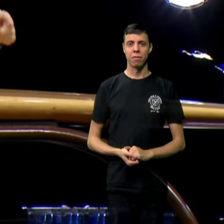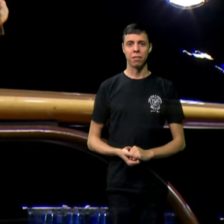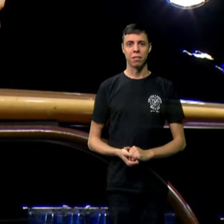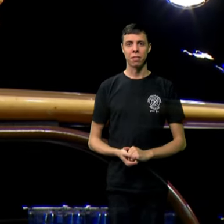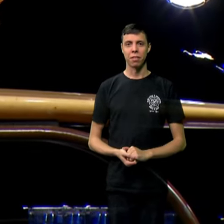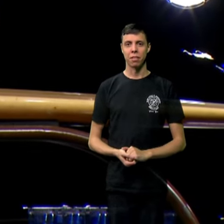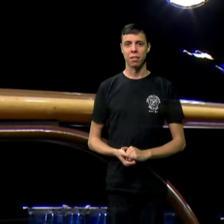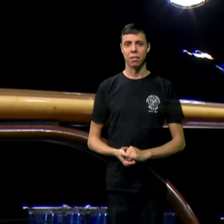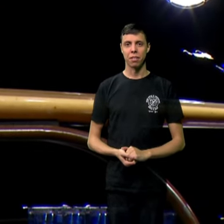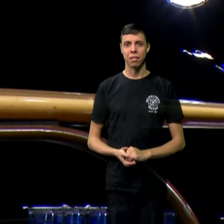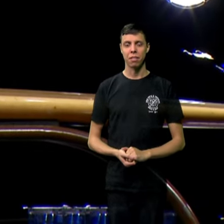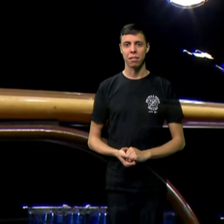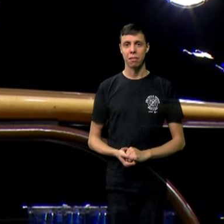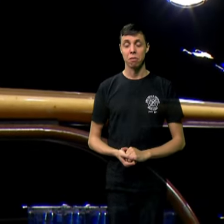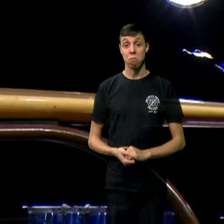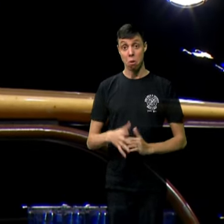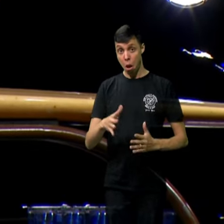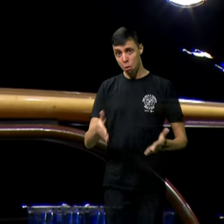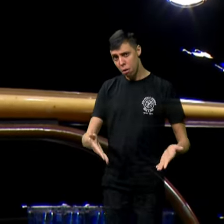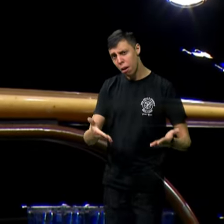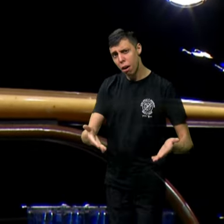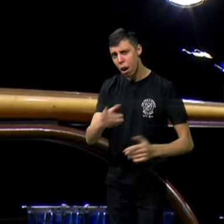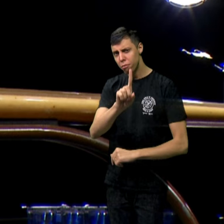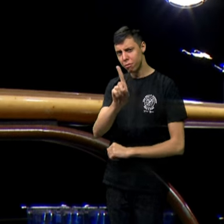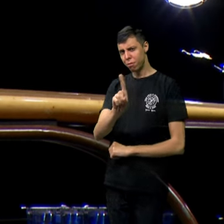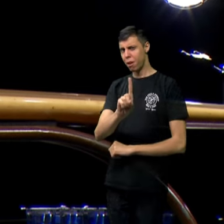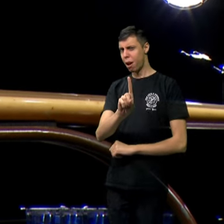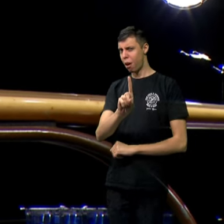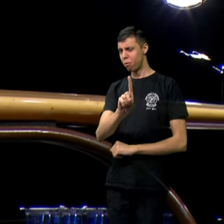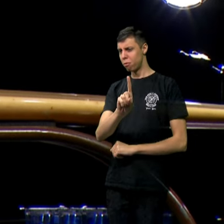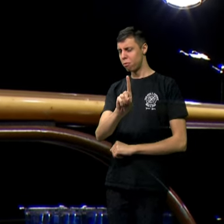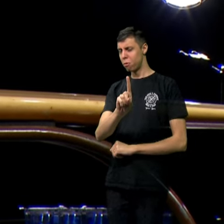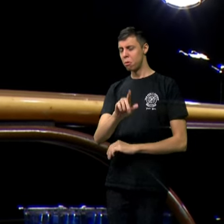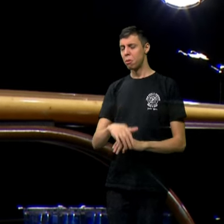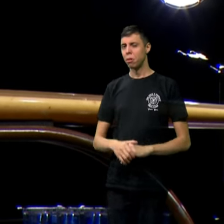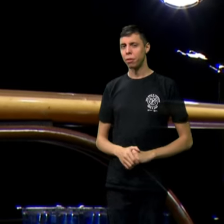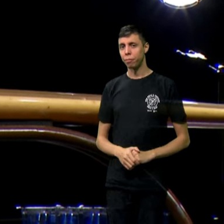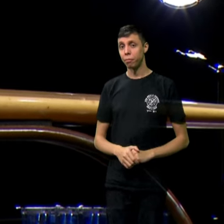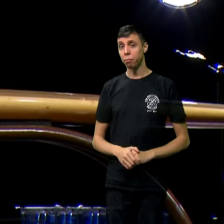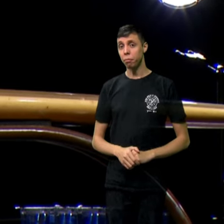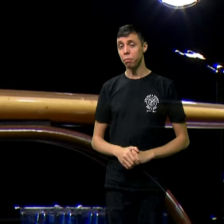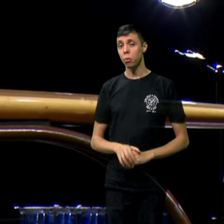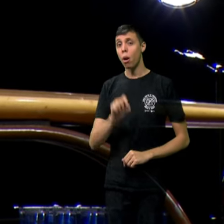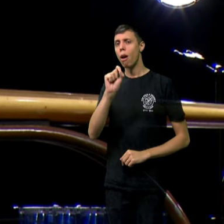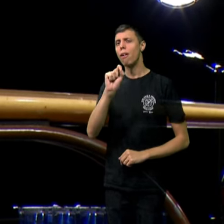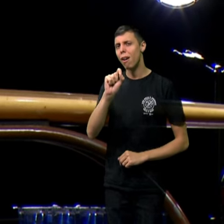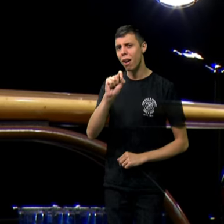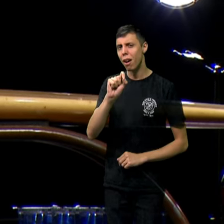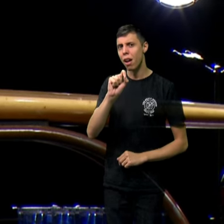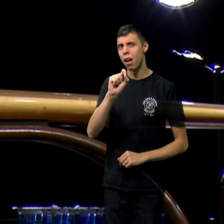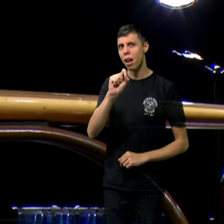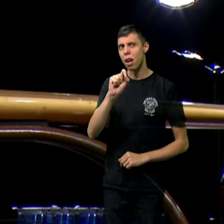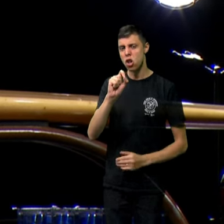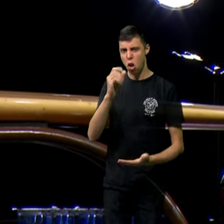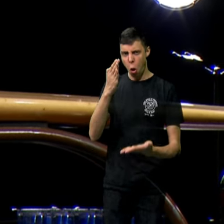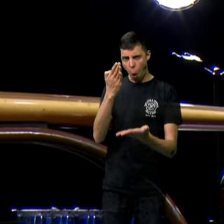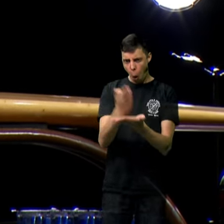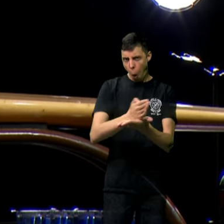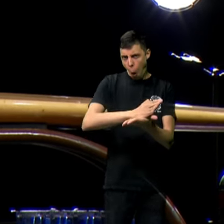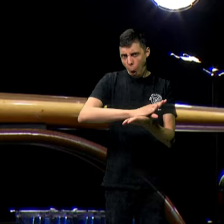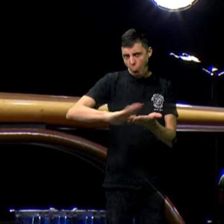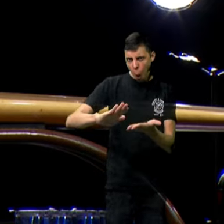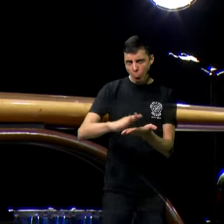Eu não estou motivando você, não se confunda, eu estou impartindo você.